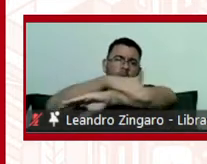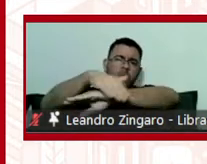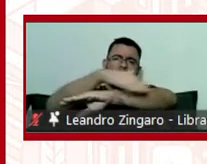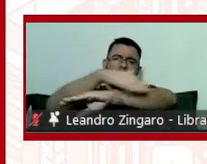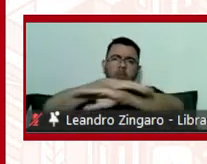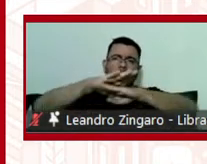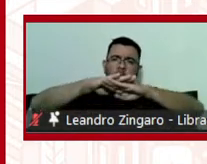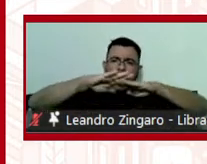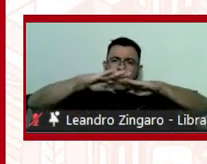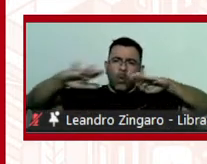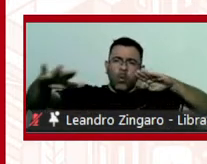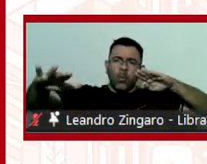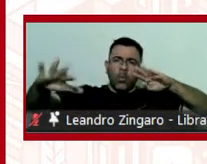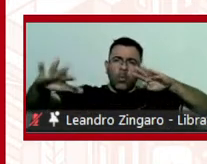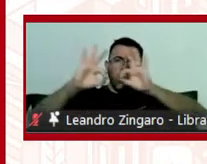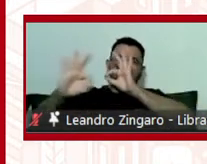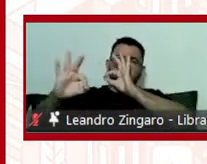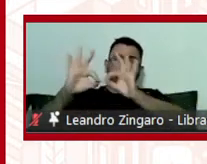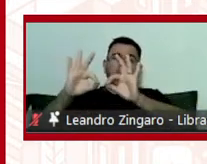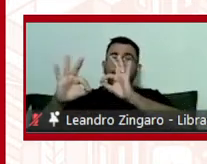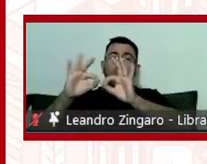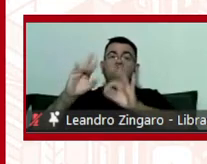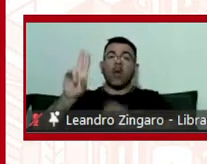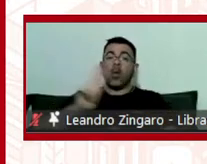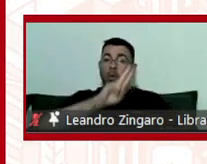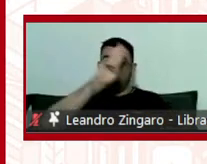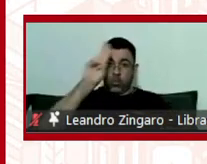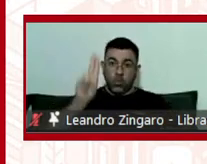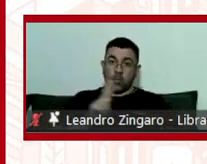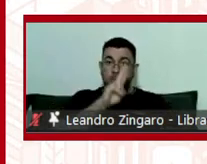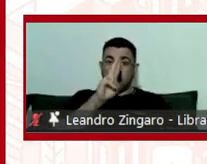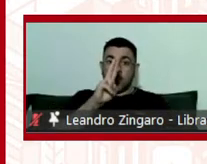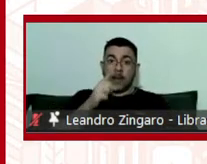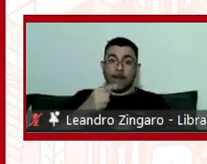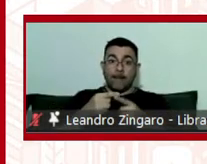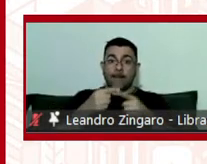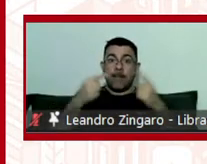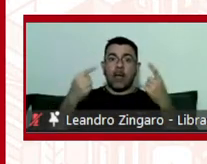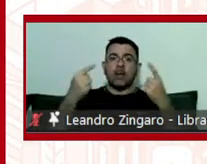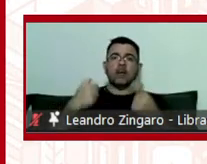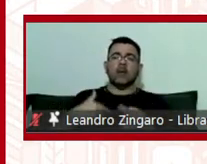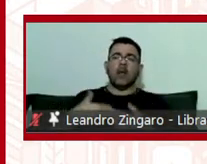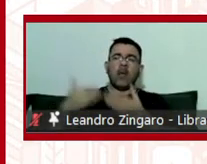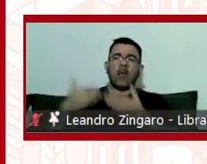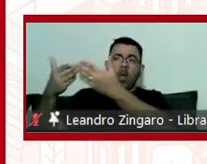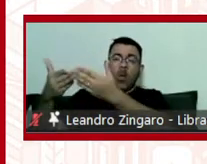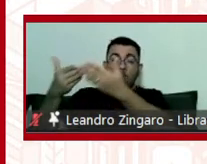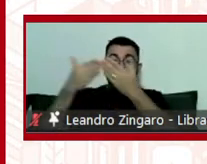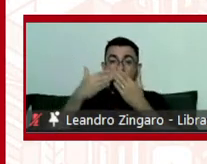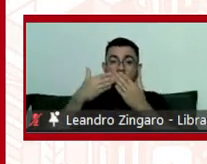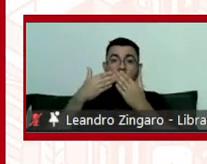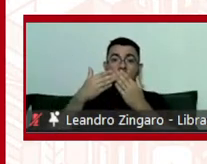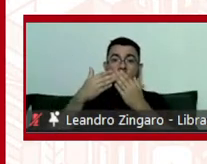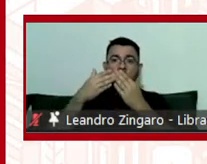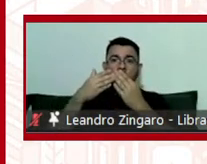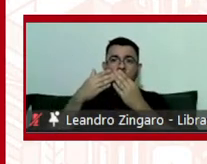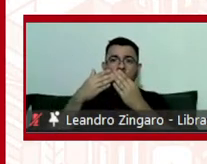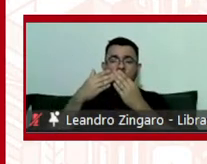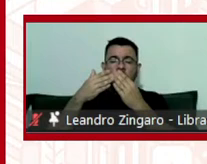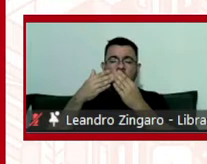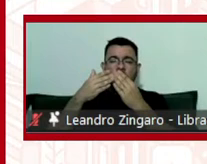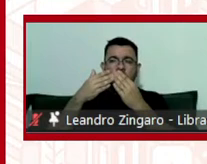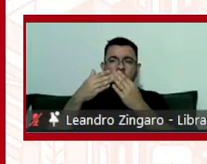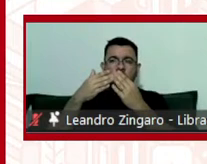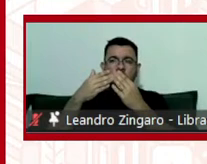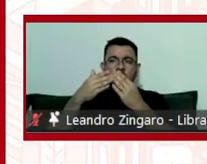que a gente usa mas a gente contratou por um desafio de inovação aberta eh